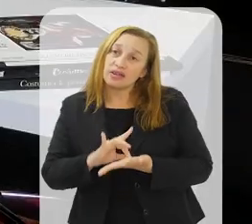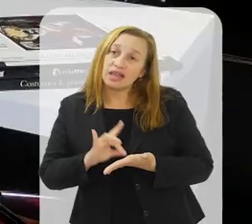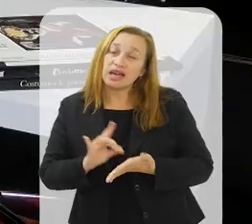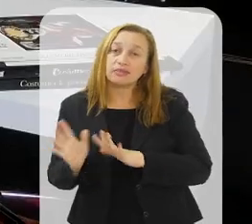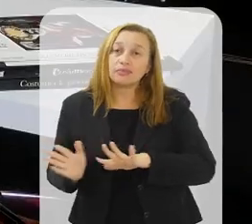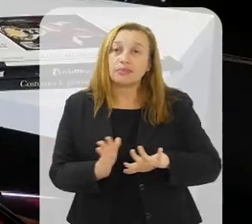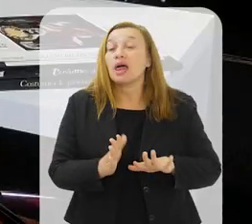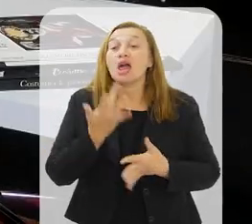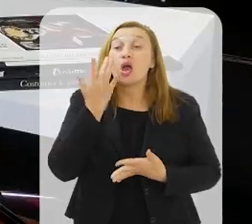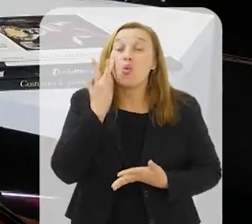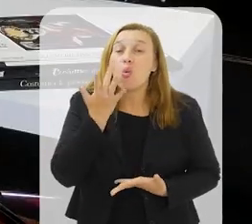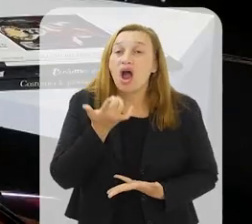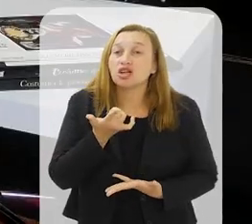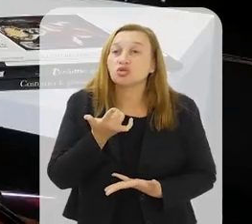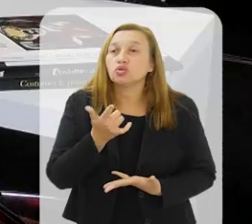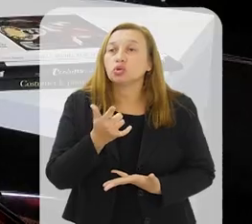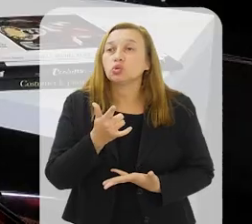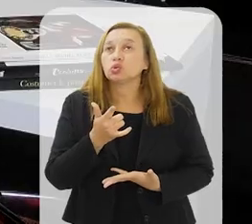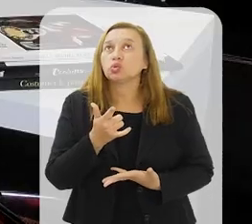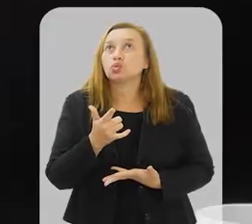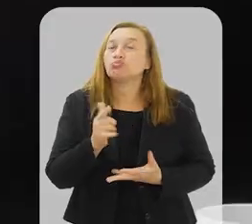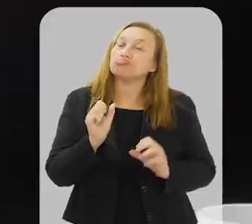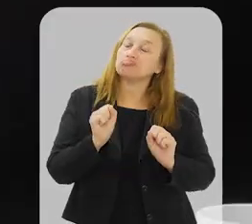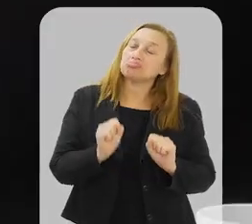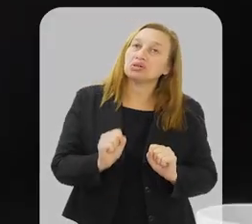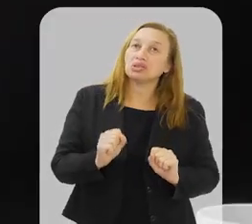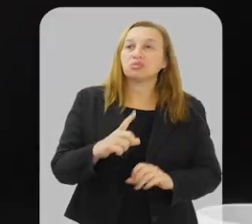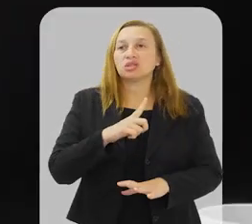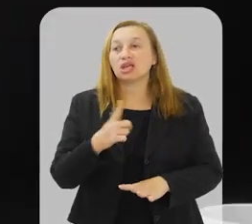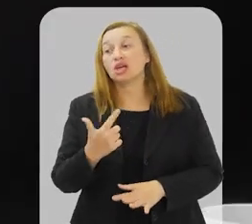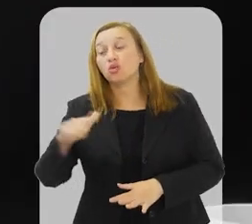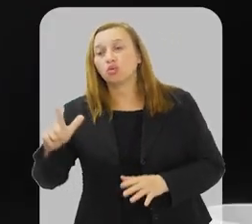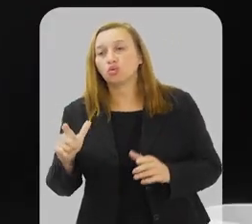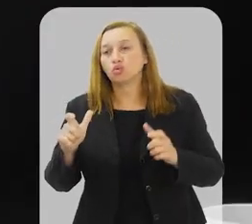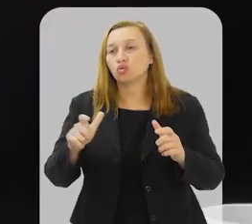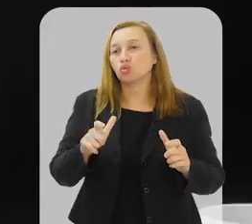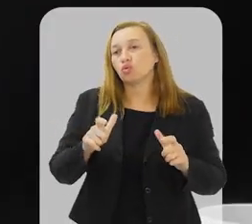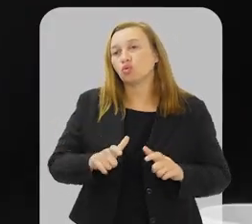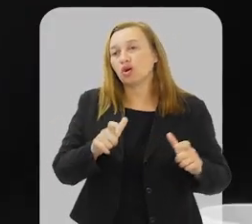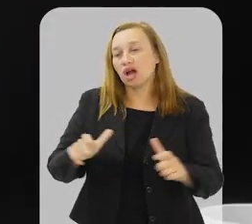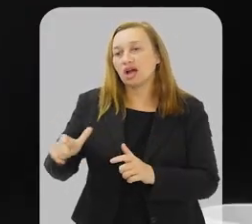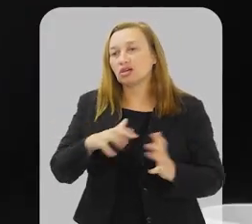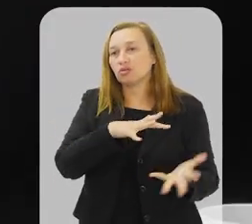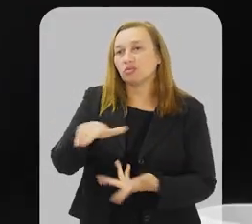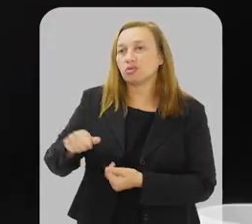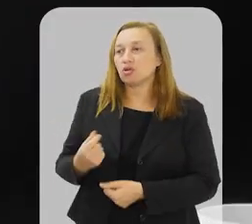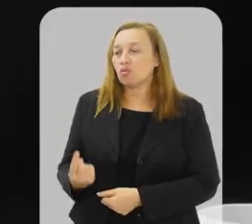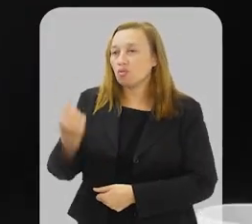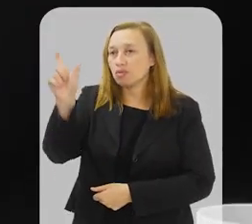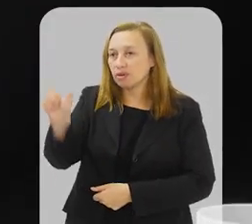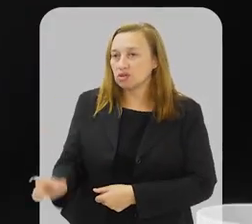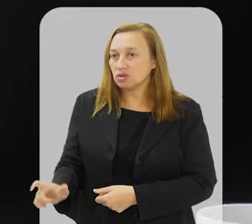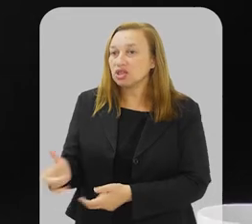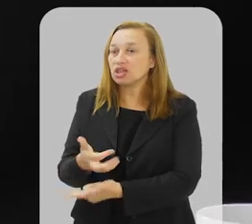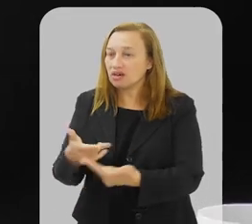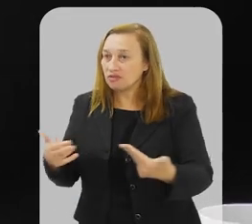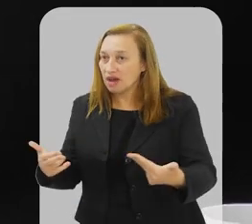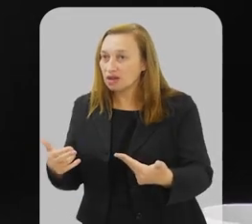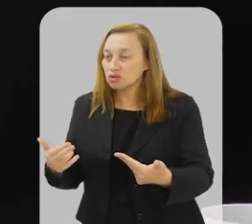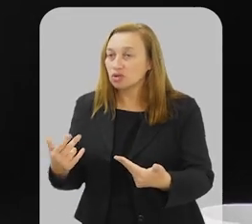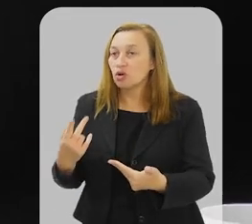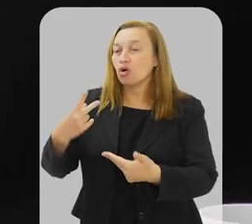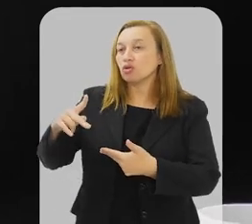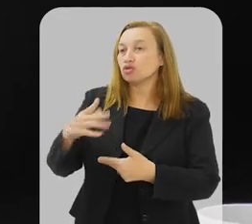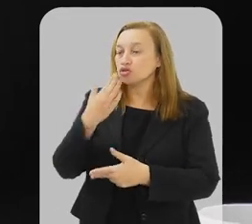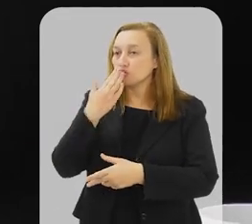eu acho que se e eu eu eu acho que existe a gente pode ter em outros lugares do mundo uma pessoa que tenha tantas funções Mas